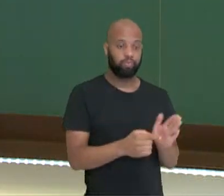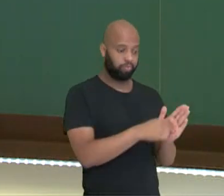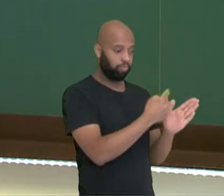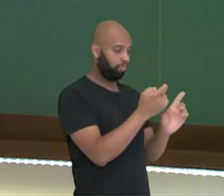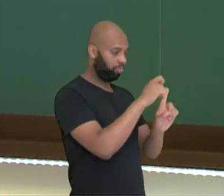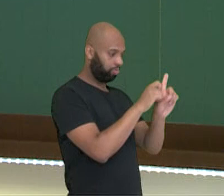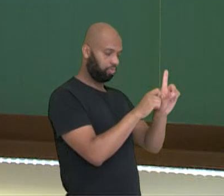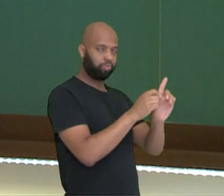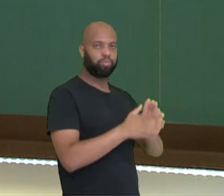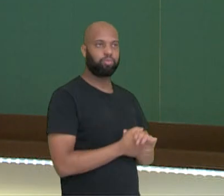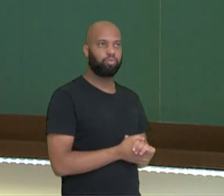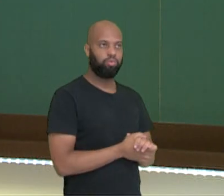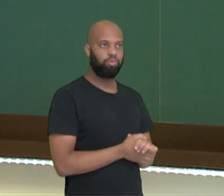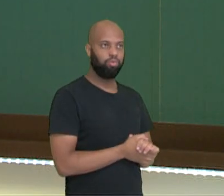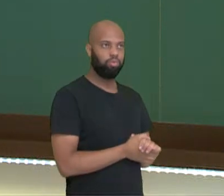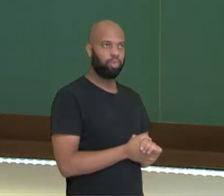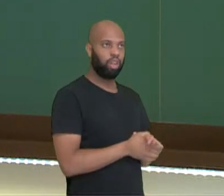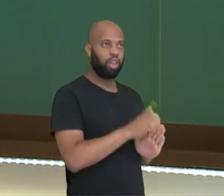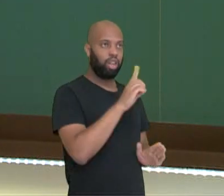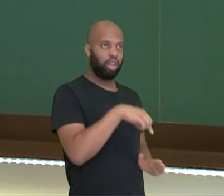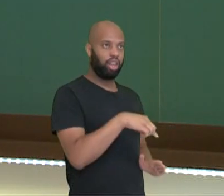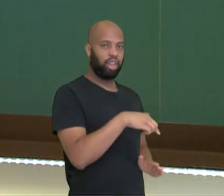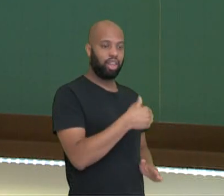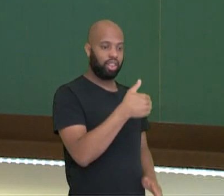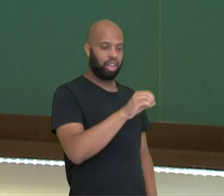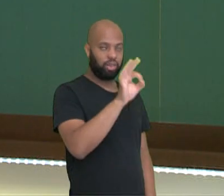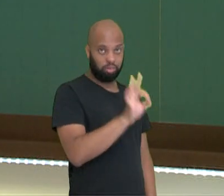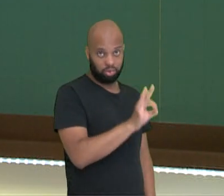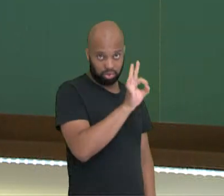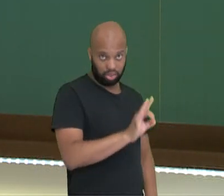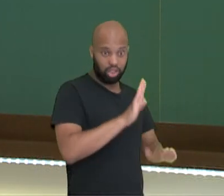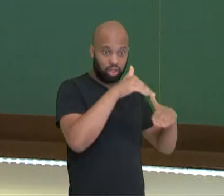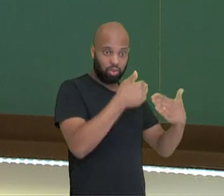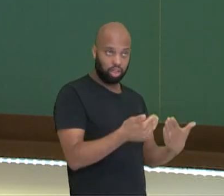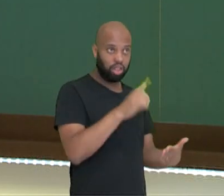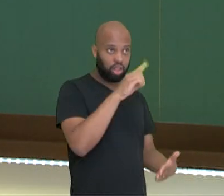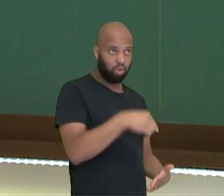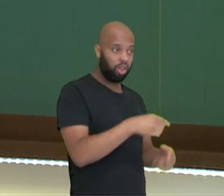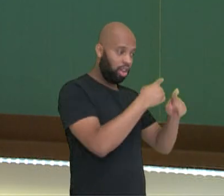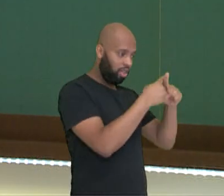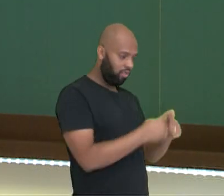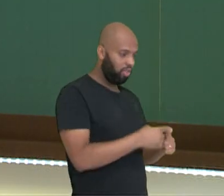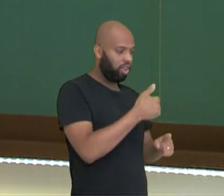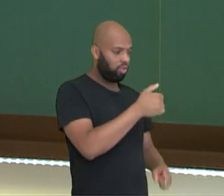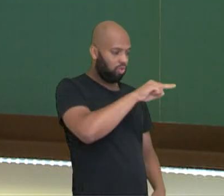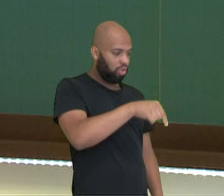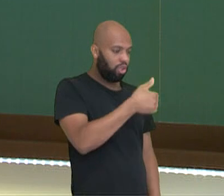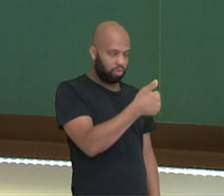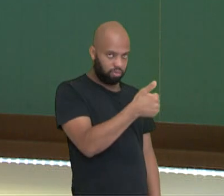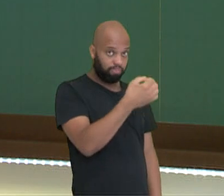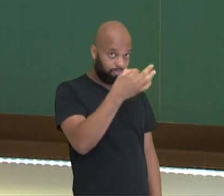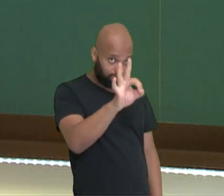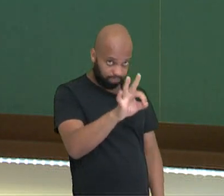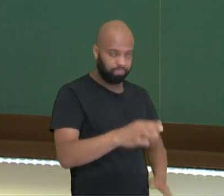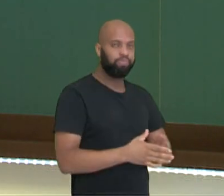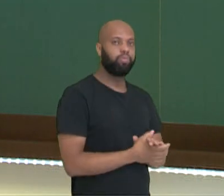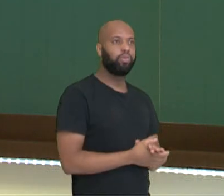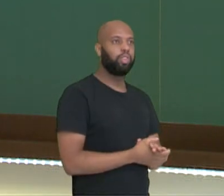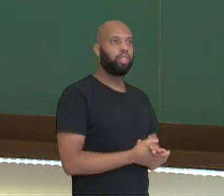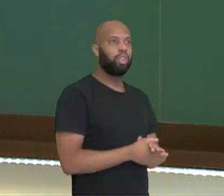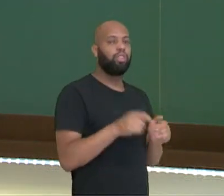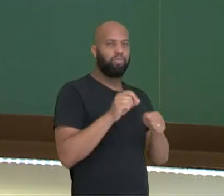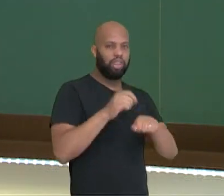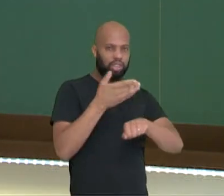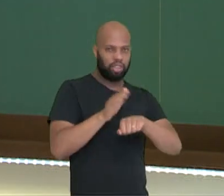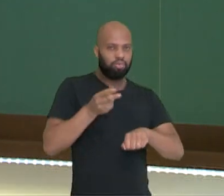primeiro mês, eu vou calcular 10% do valor inicial de venda, que era R$ 9,50, então multiplico por 1,1. Vou deixar